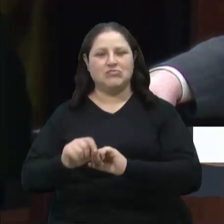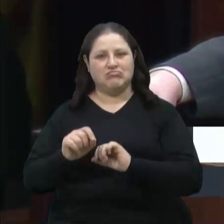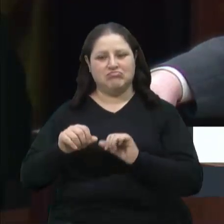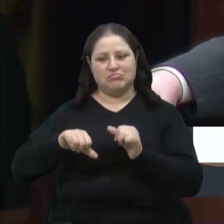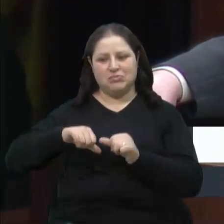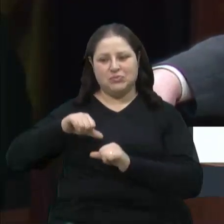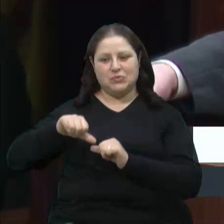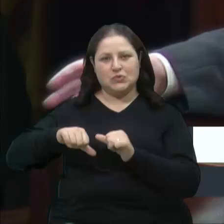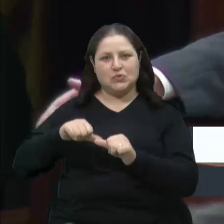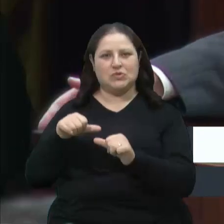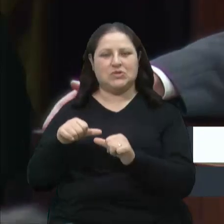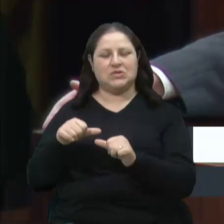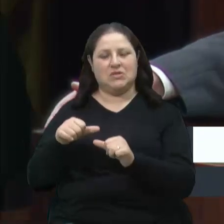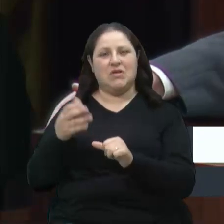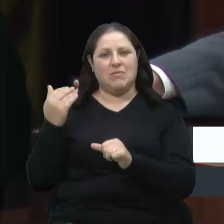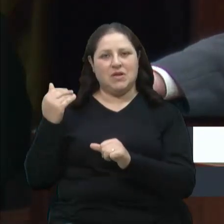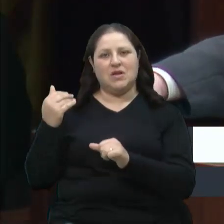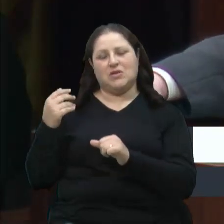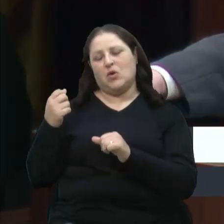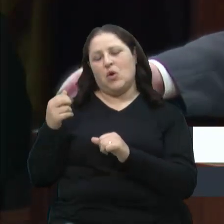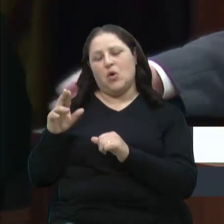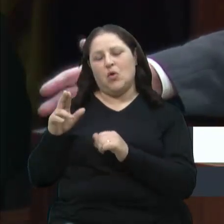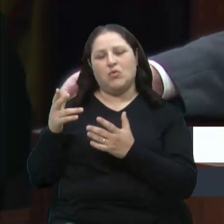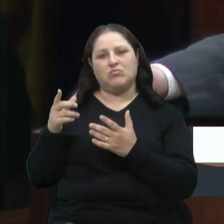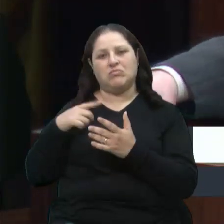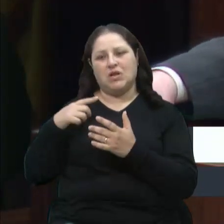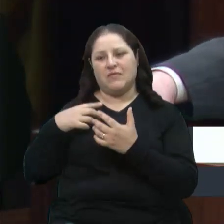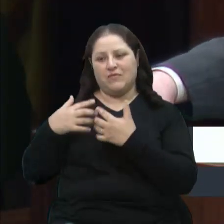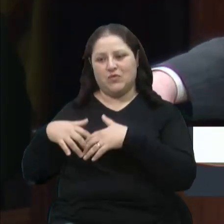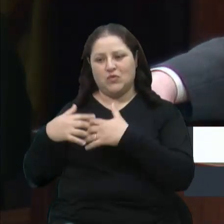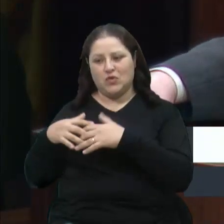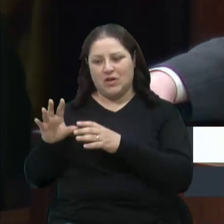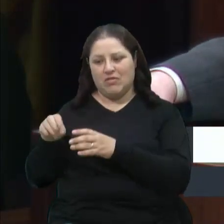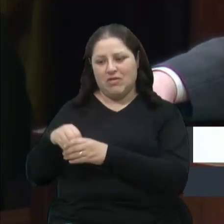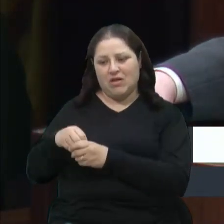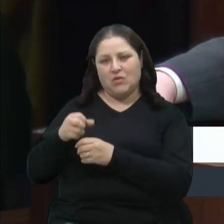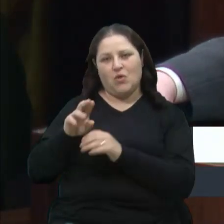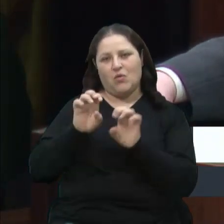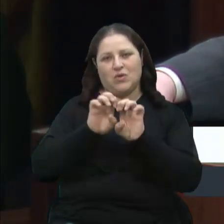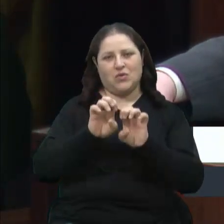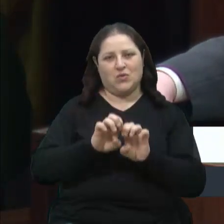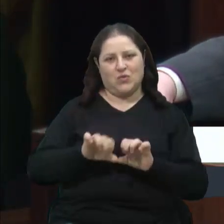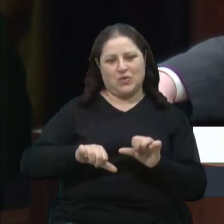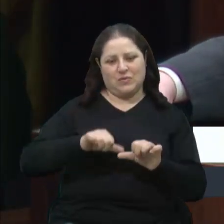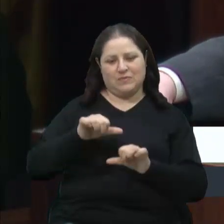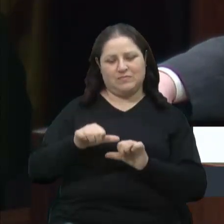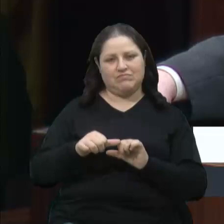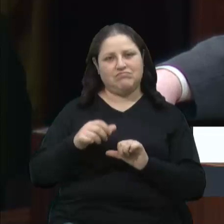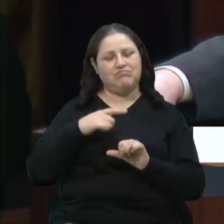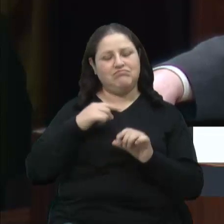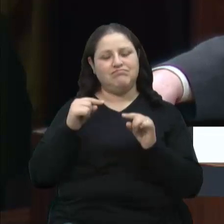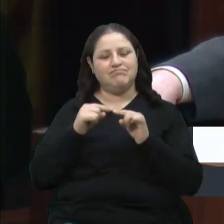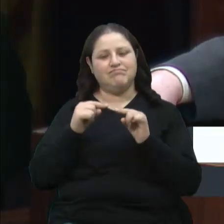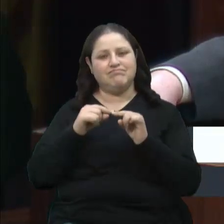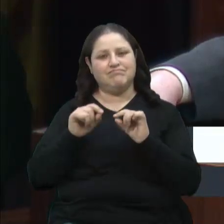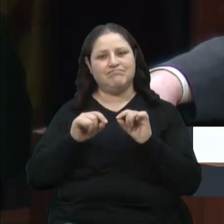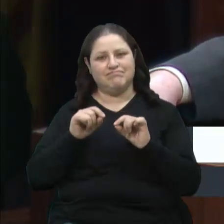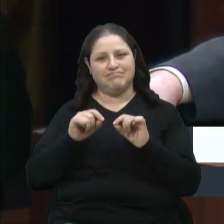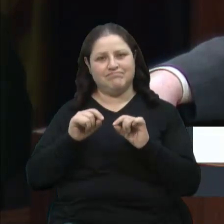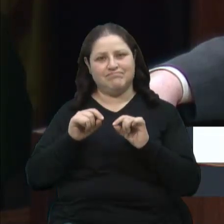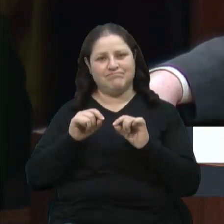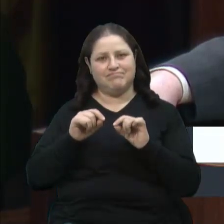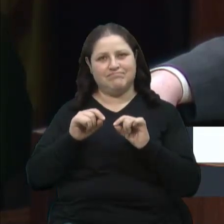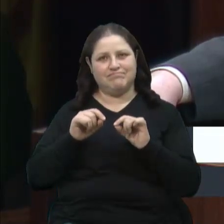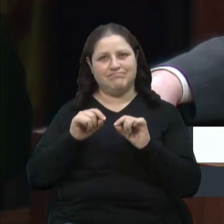sofreram mudança, ou de funcionalidade, ou na sua estrutura, né? E isso tem muito a ver também, vereador Felipe,